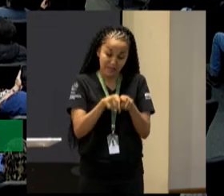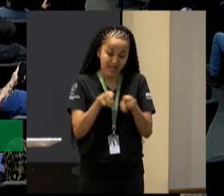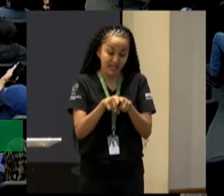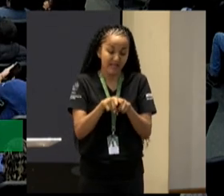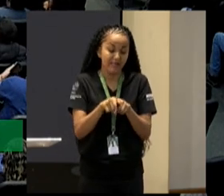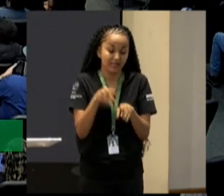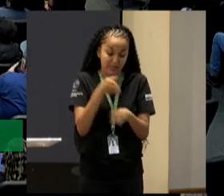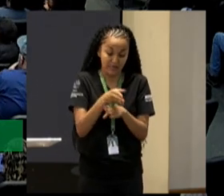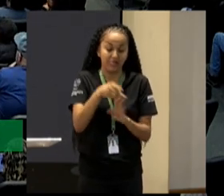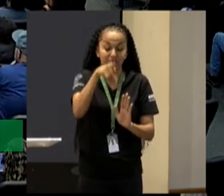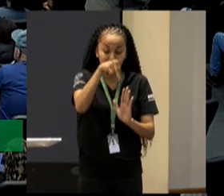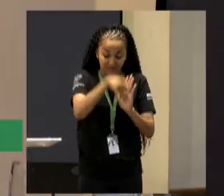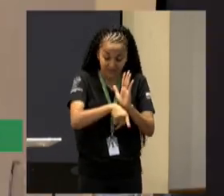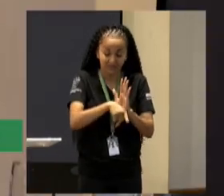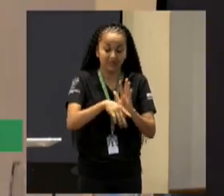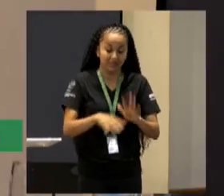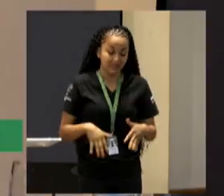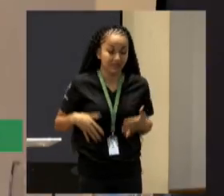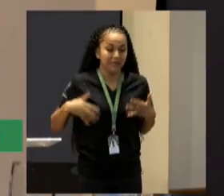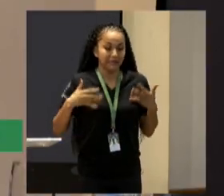desse projeto. E